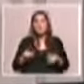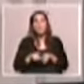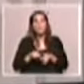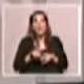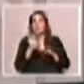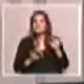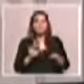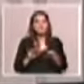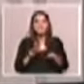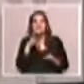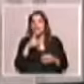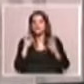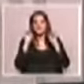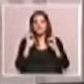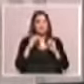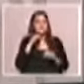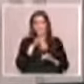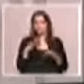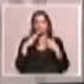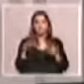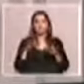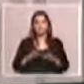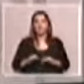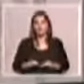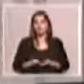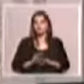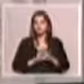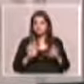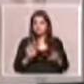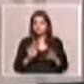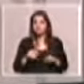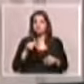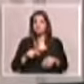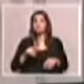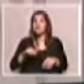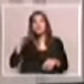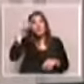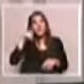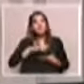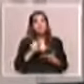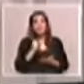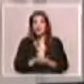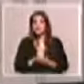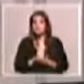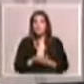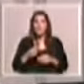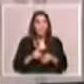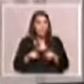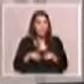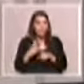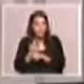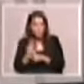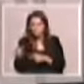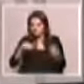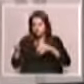qualquer tratamento térmico ou situação equiparada, e é um leite inteiro, ou seja, nem nada é adicionado nem